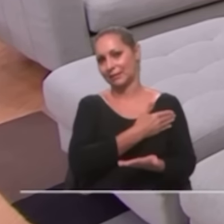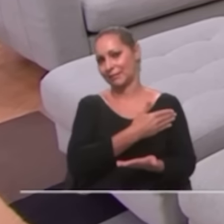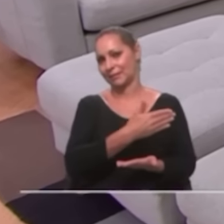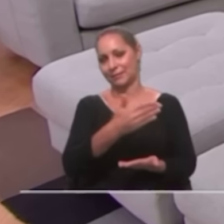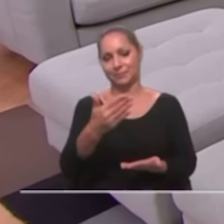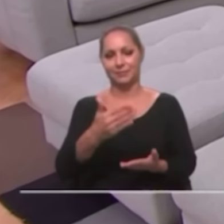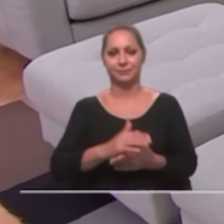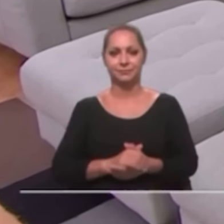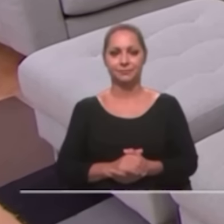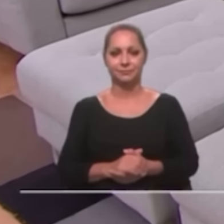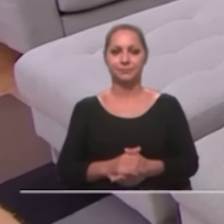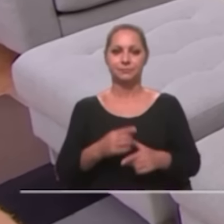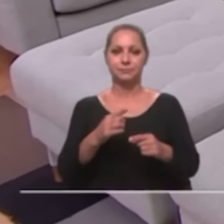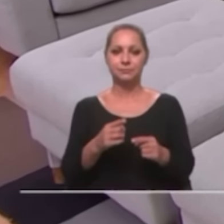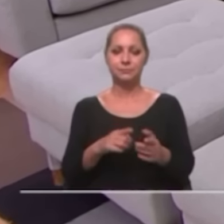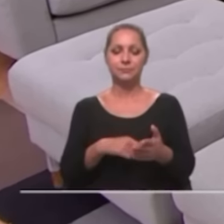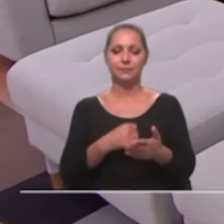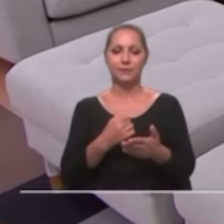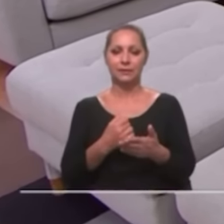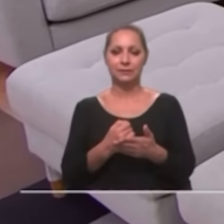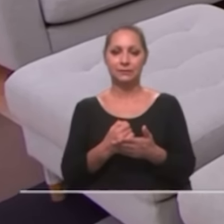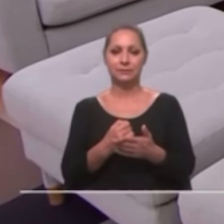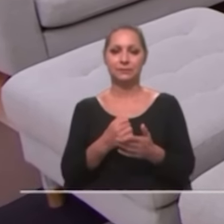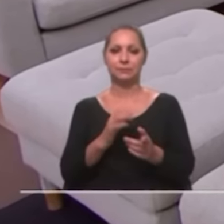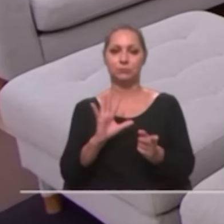do Marco, rodeado de N de